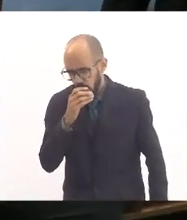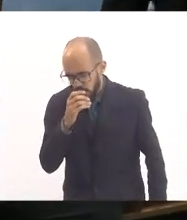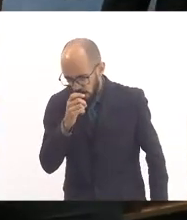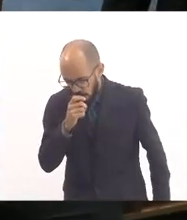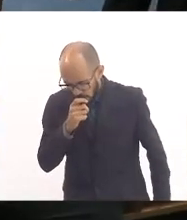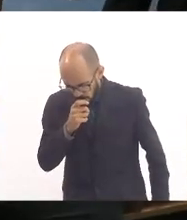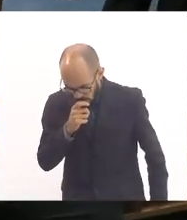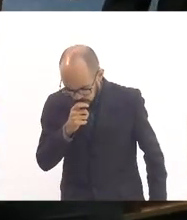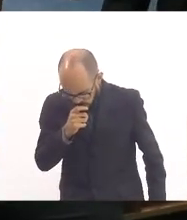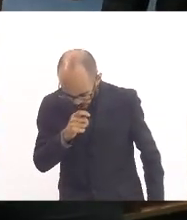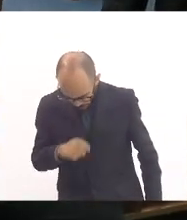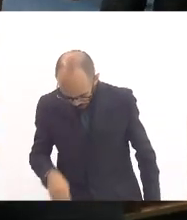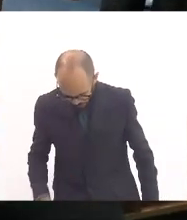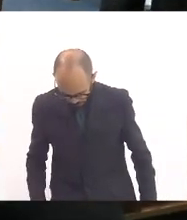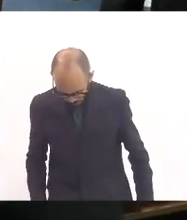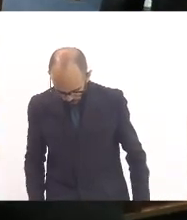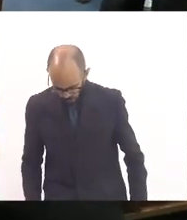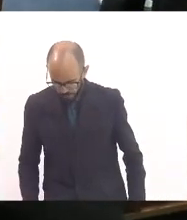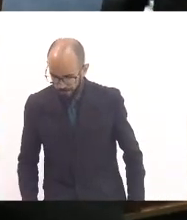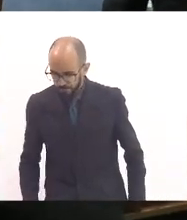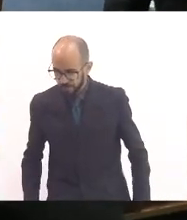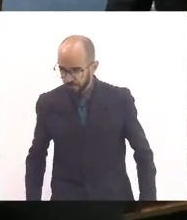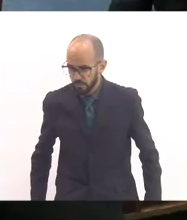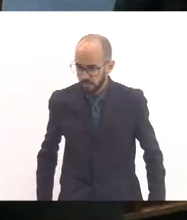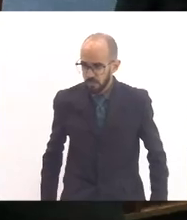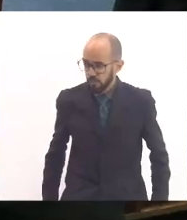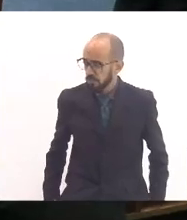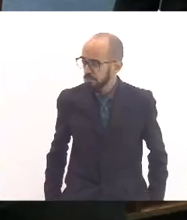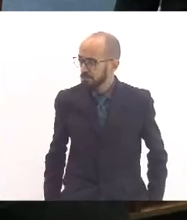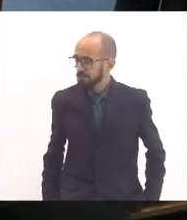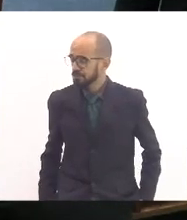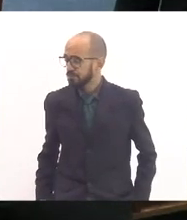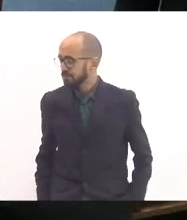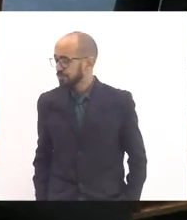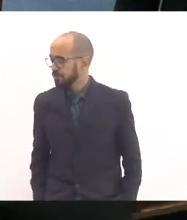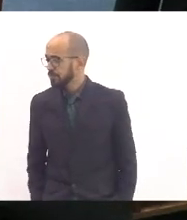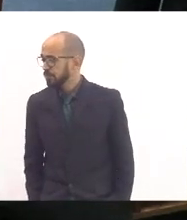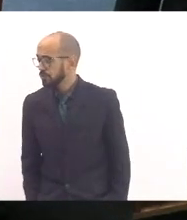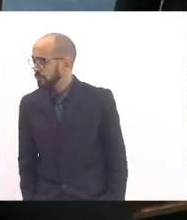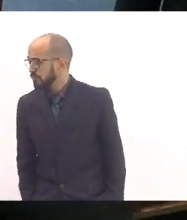E aí E aí the